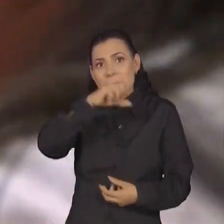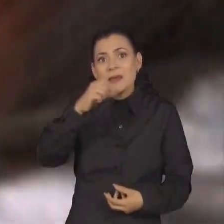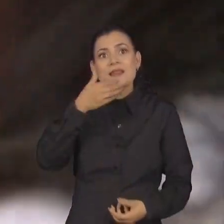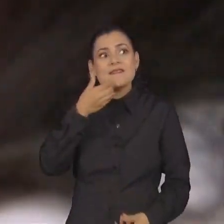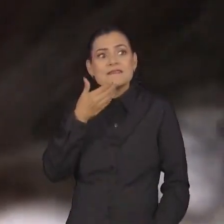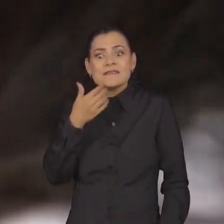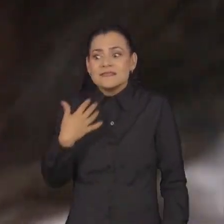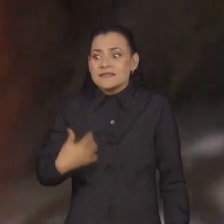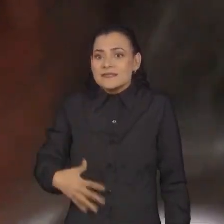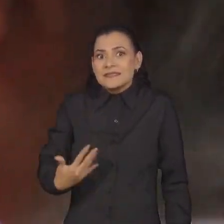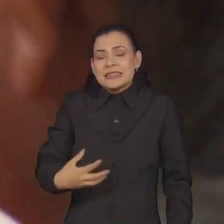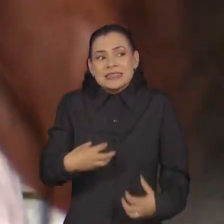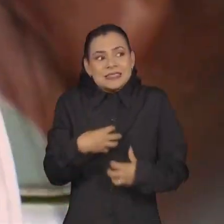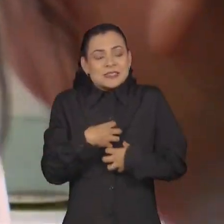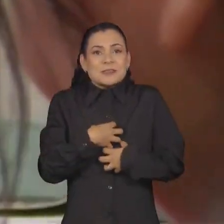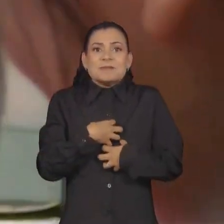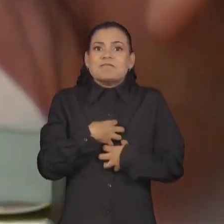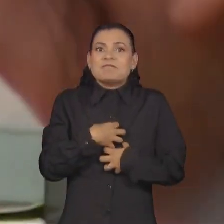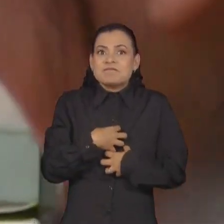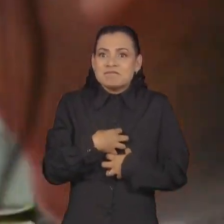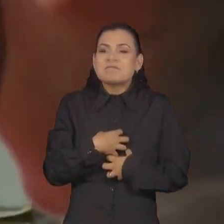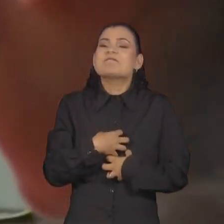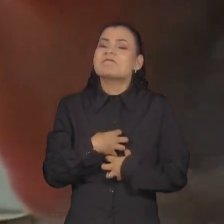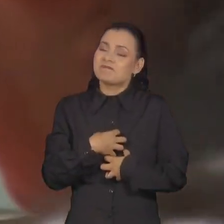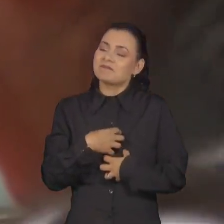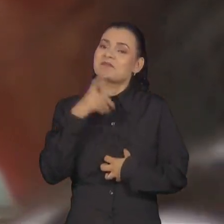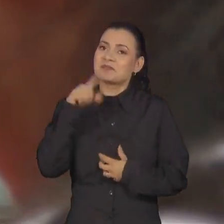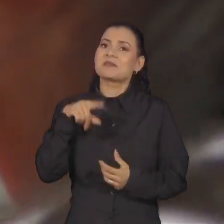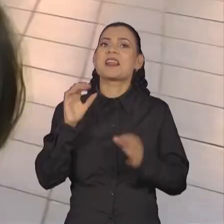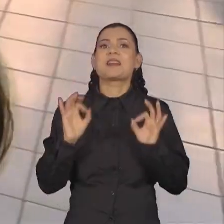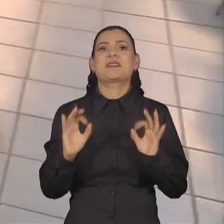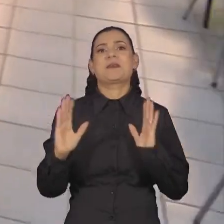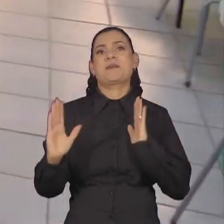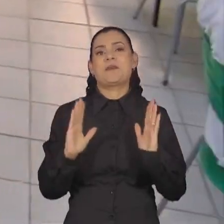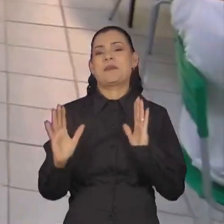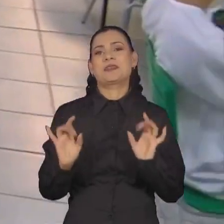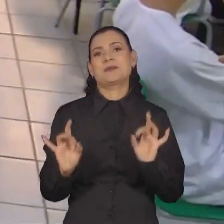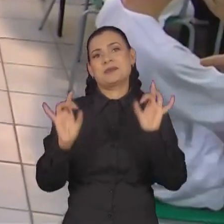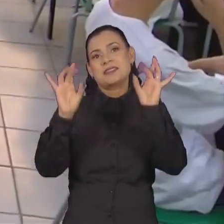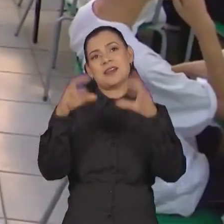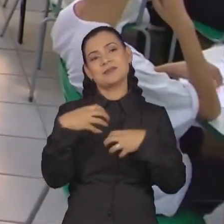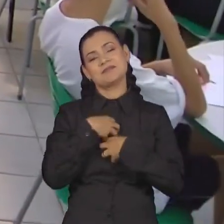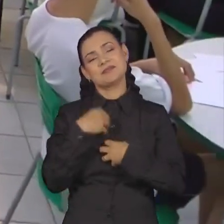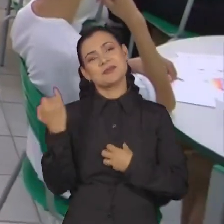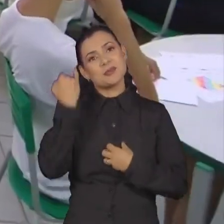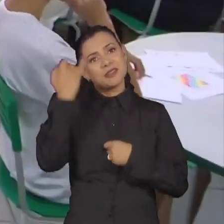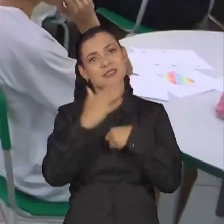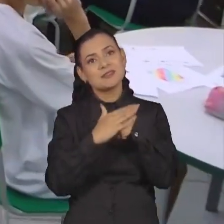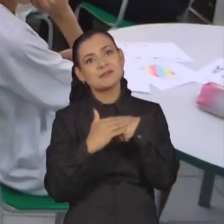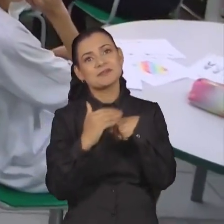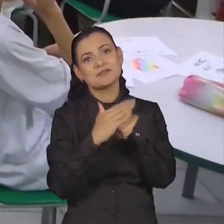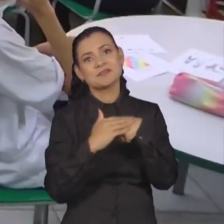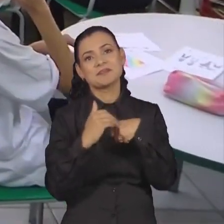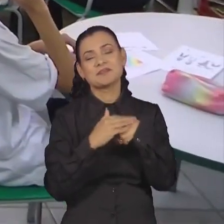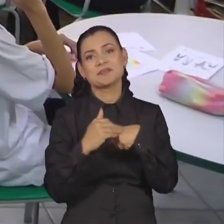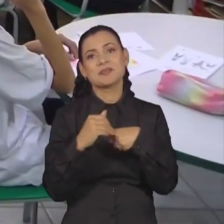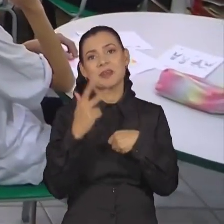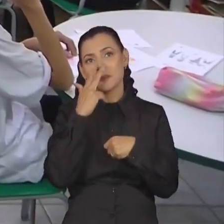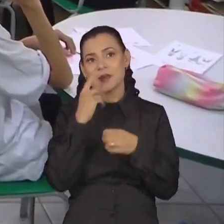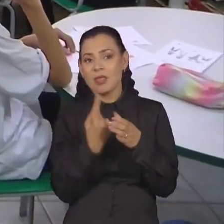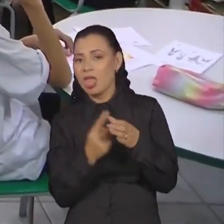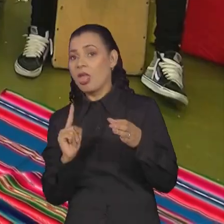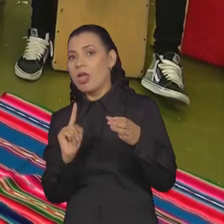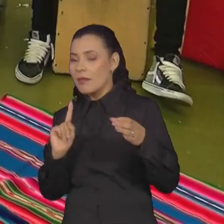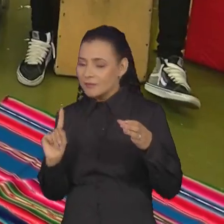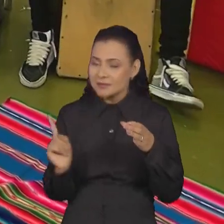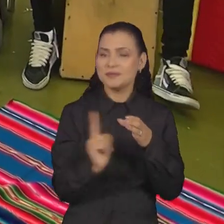língua materna, eu acho que aí a gente tem realmente um momento bem importante para esse jovem não se sentir